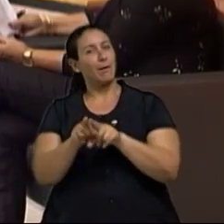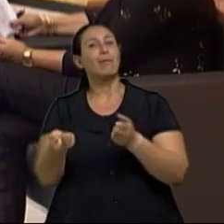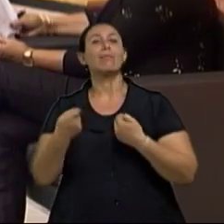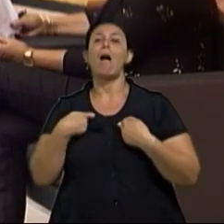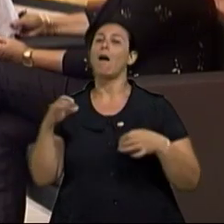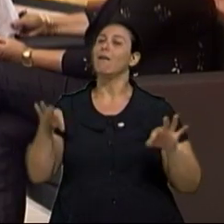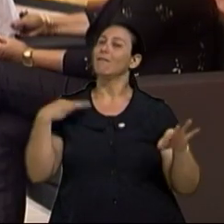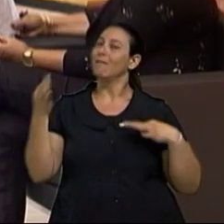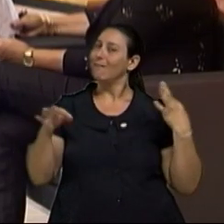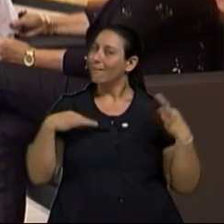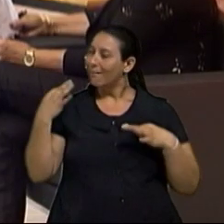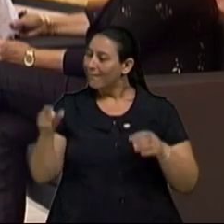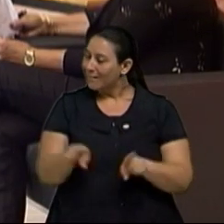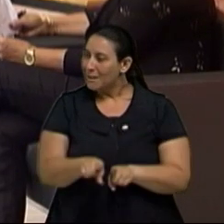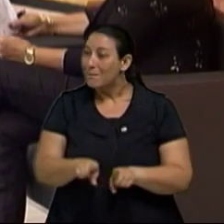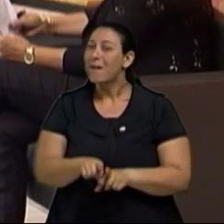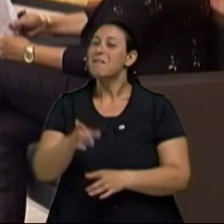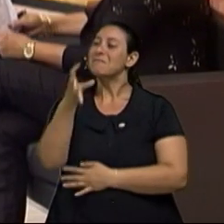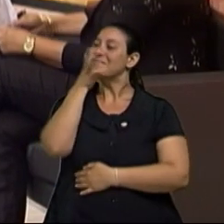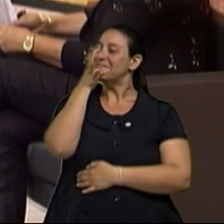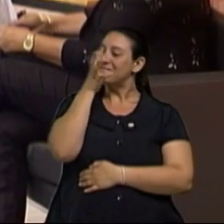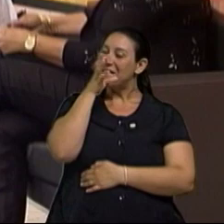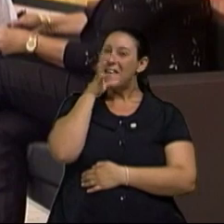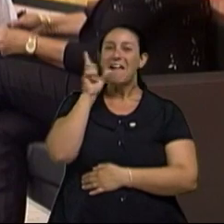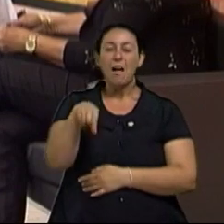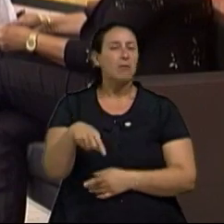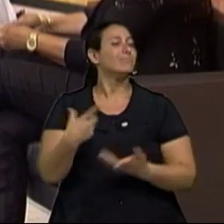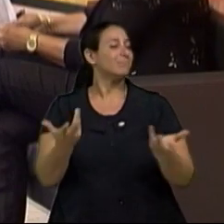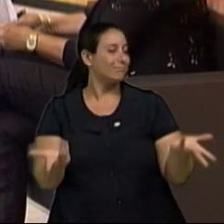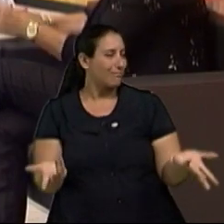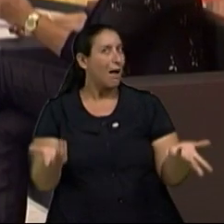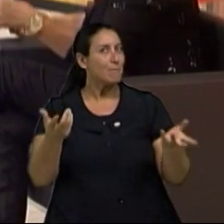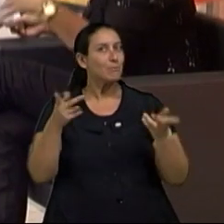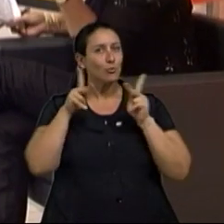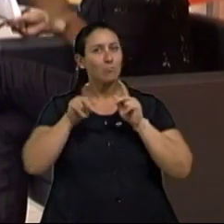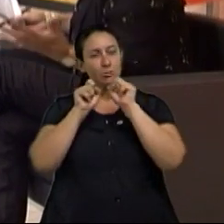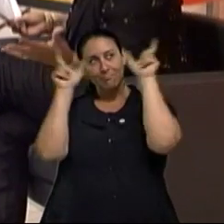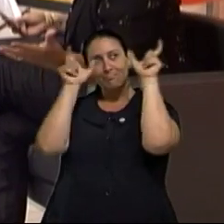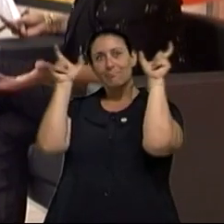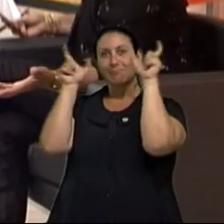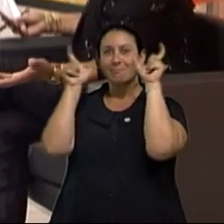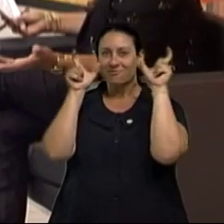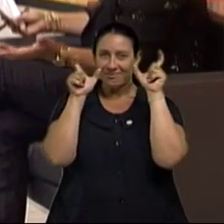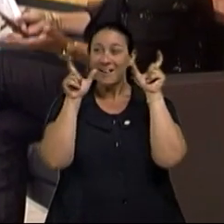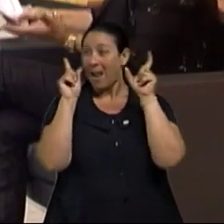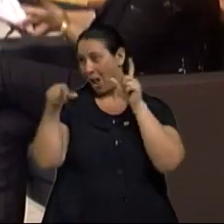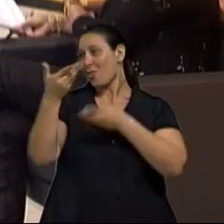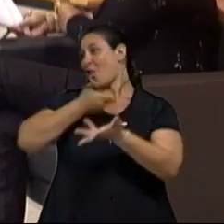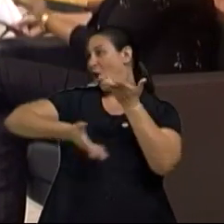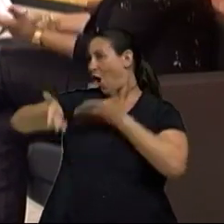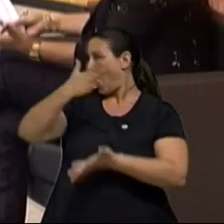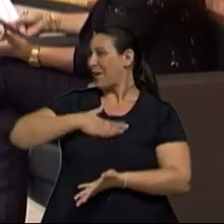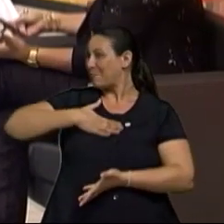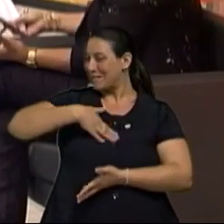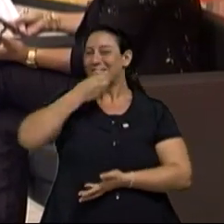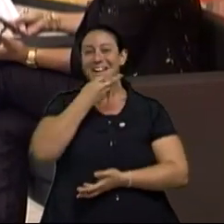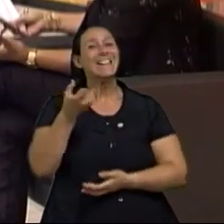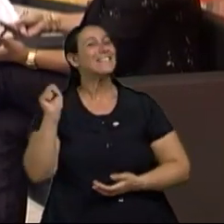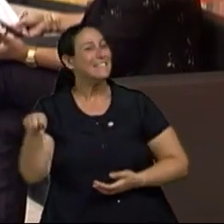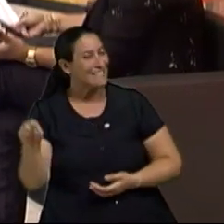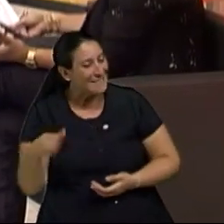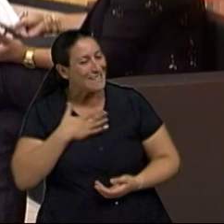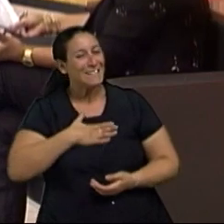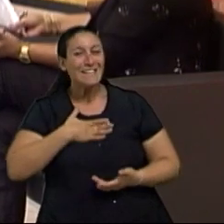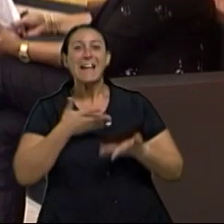Então, a trocar esse bem-estar com alguém. Você está mais acesa. Exatamente, viram? É uma troca de bem-estar. Não é isso que o mundo está